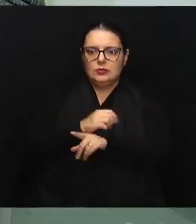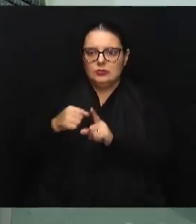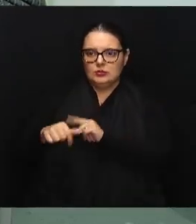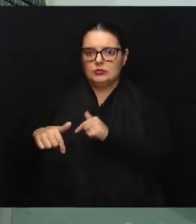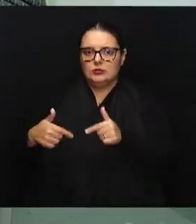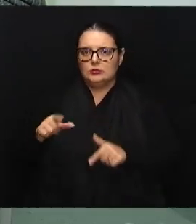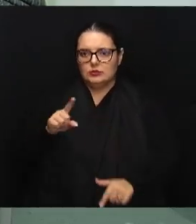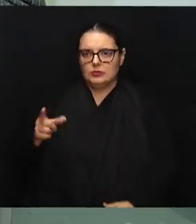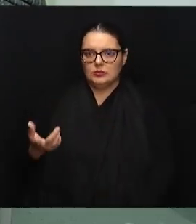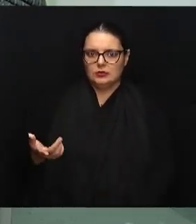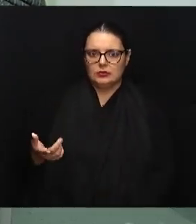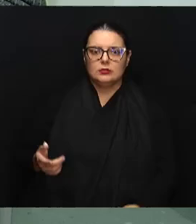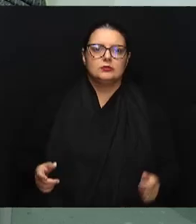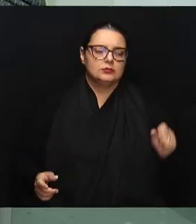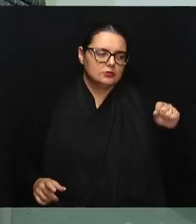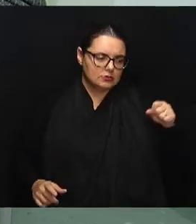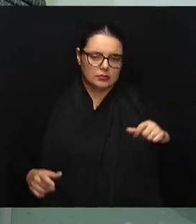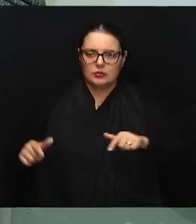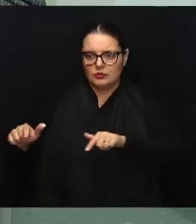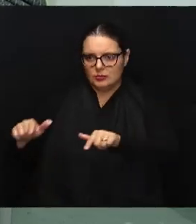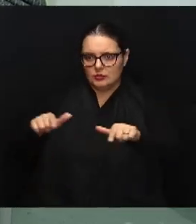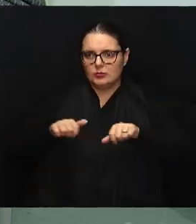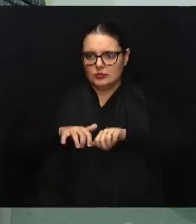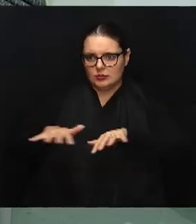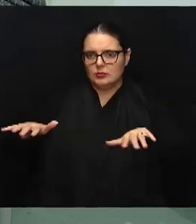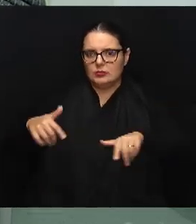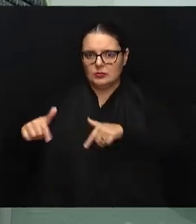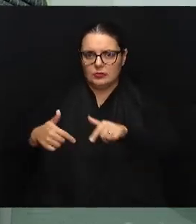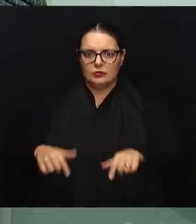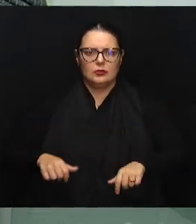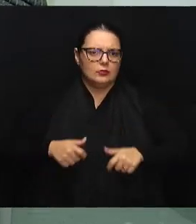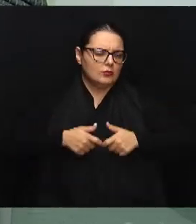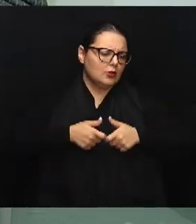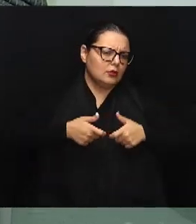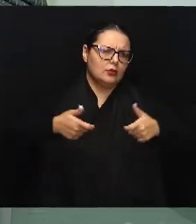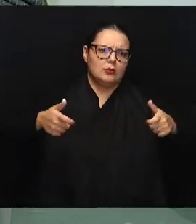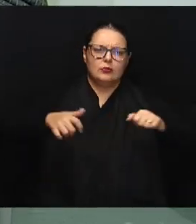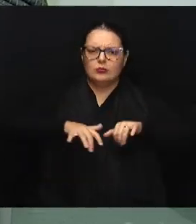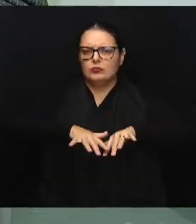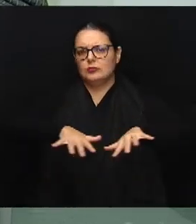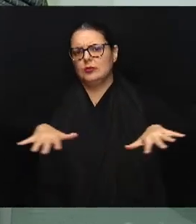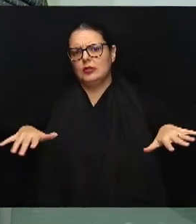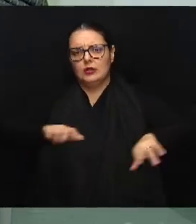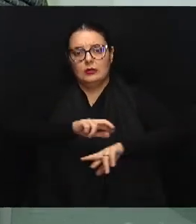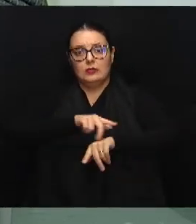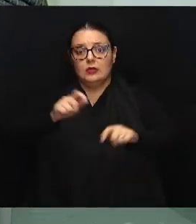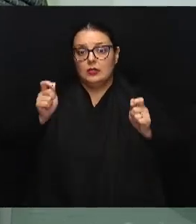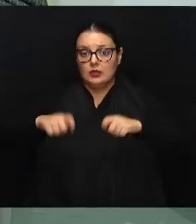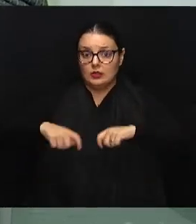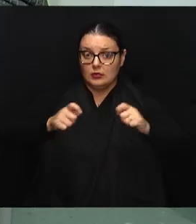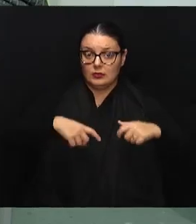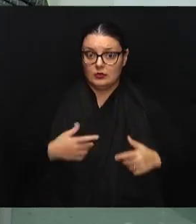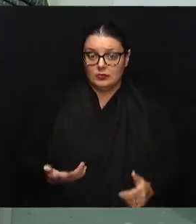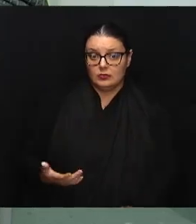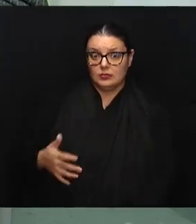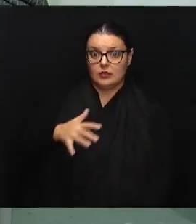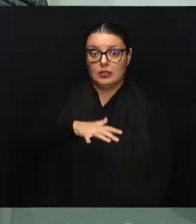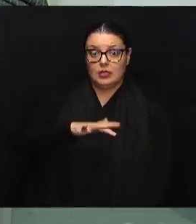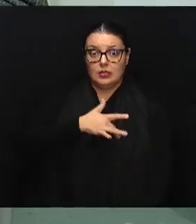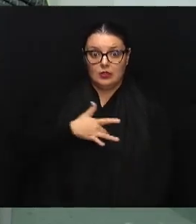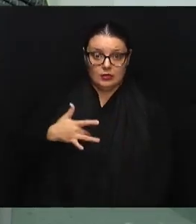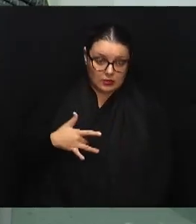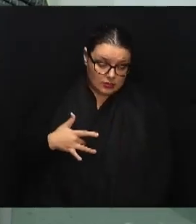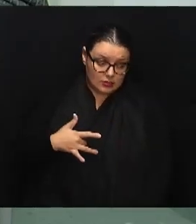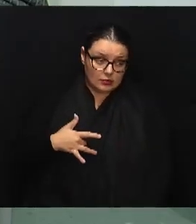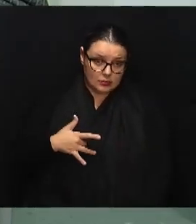né? O espaço de trabalho também é bastante abrangente. É muito amplo, há um leque de possibilidades. A área da saúde é que mais